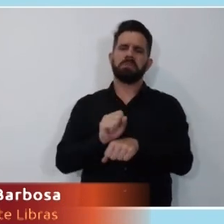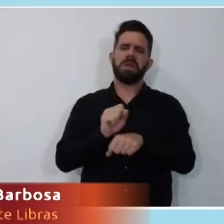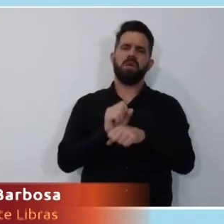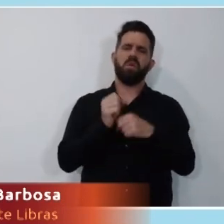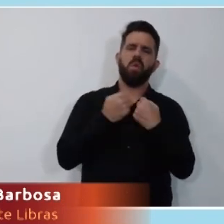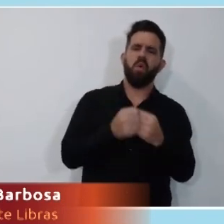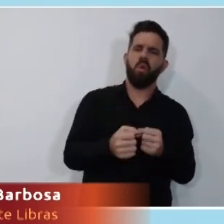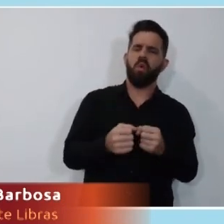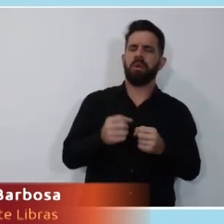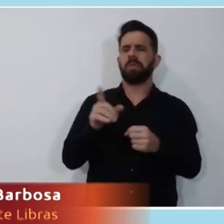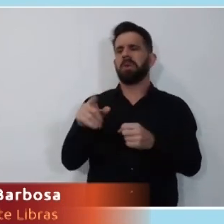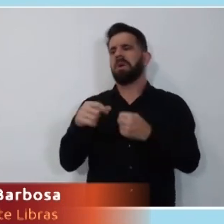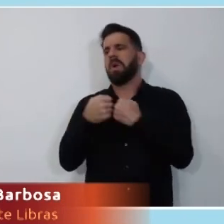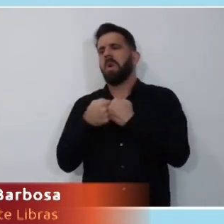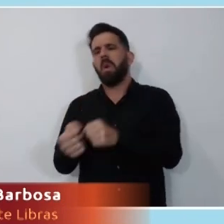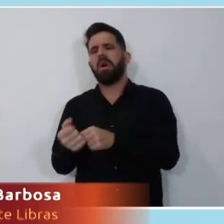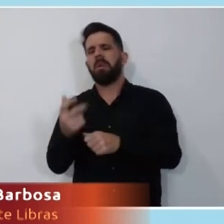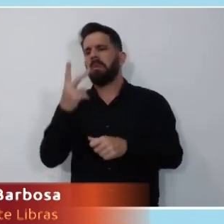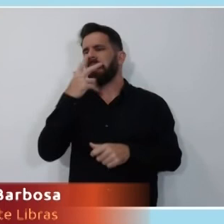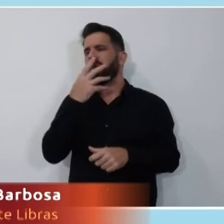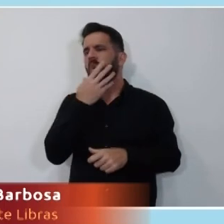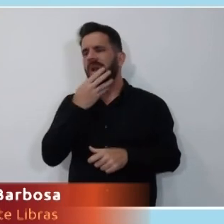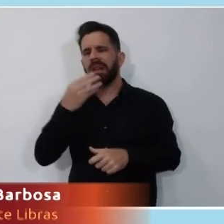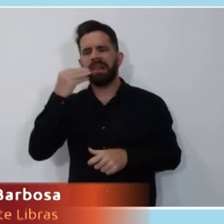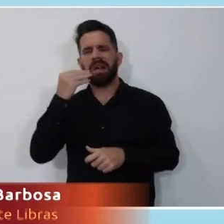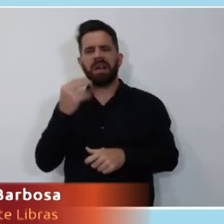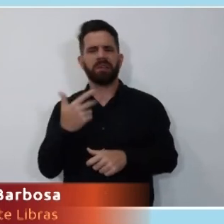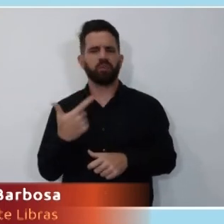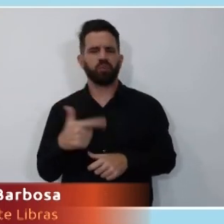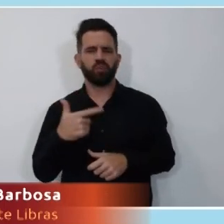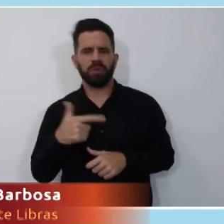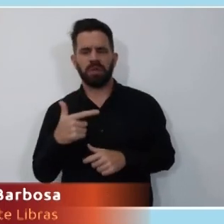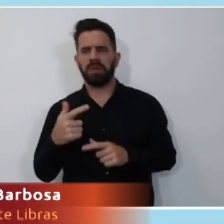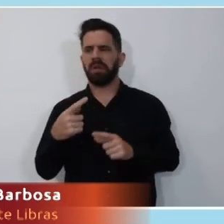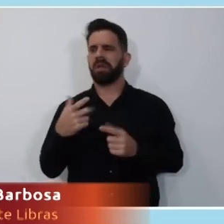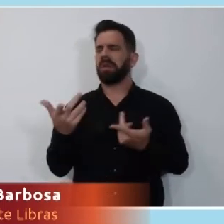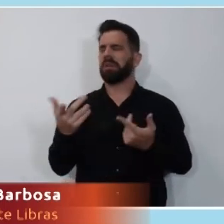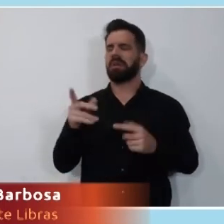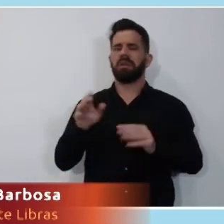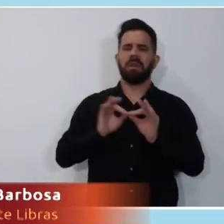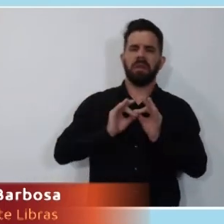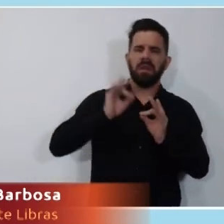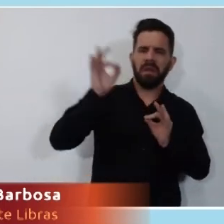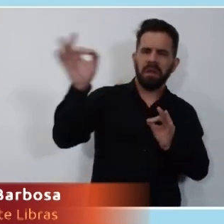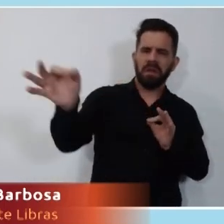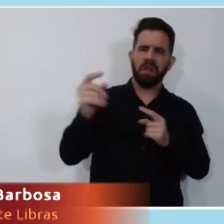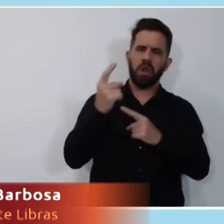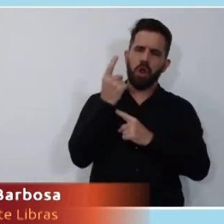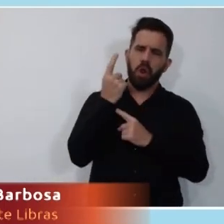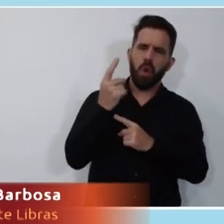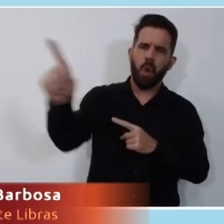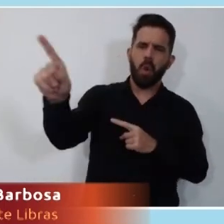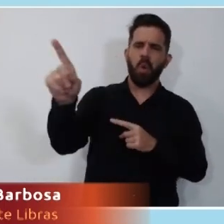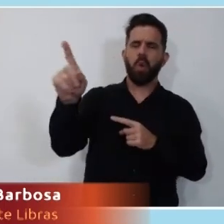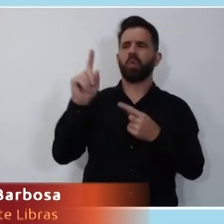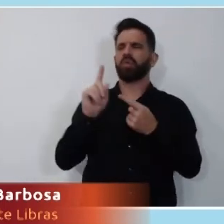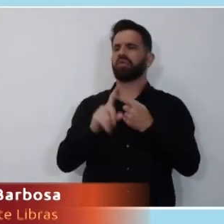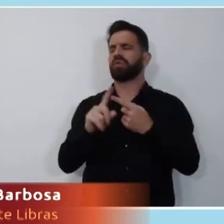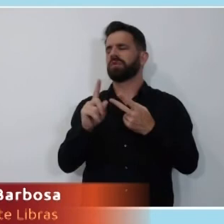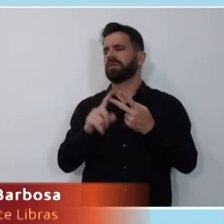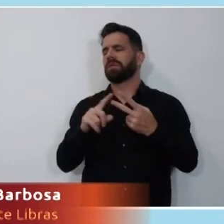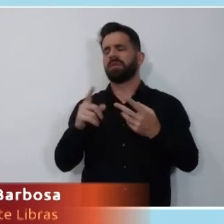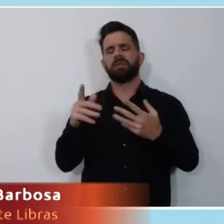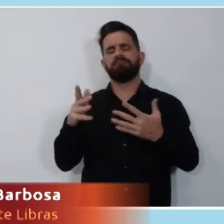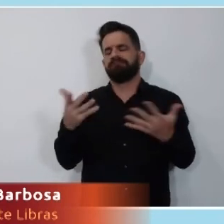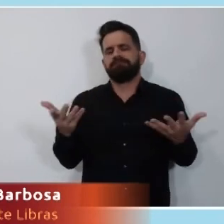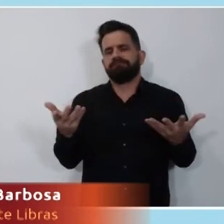transporte que pode utilizar, enfim, por causa da distância, da questão financeira, e às vezes as pessoas acham